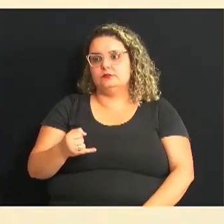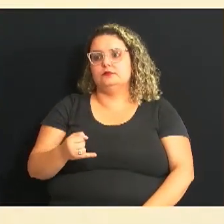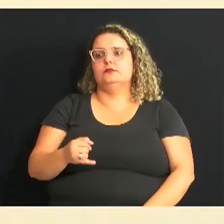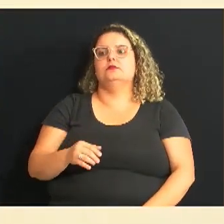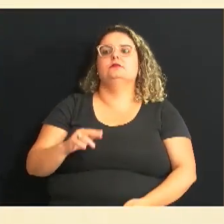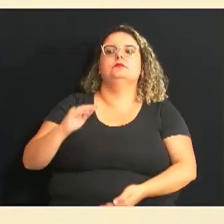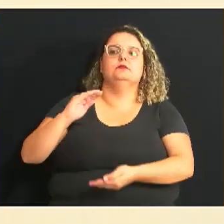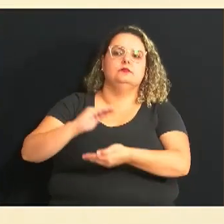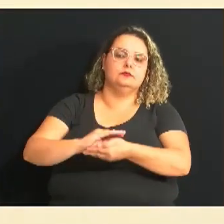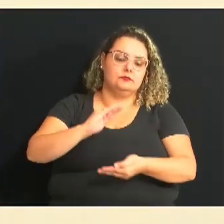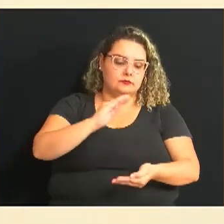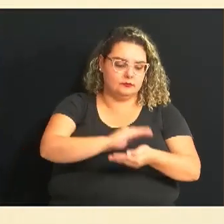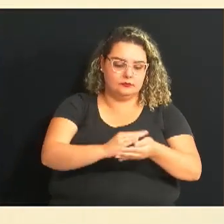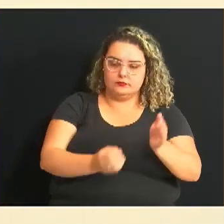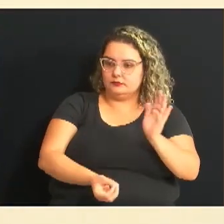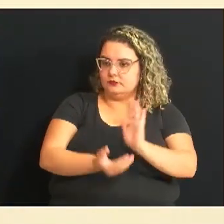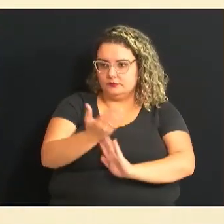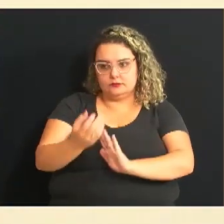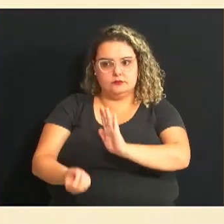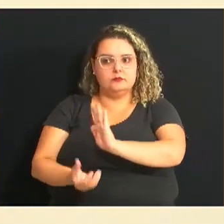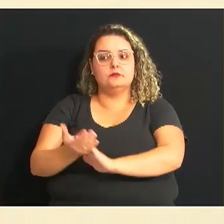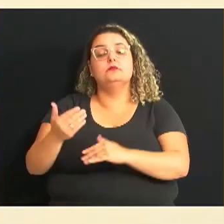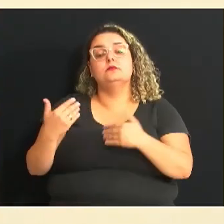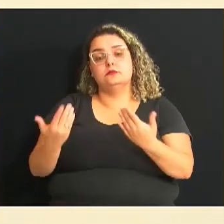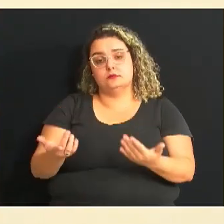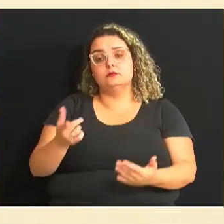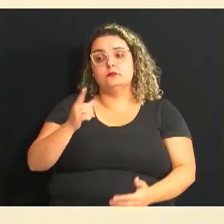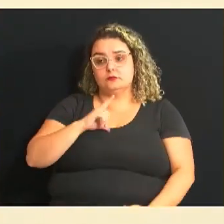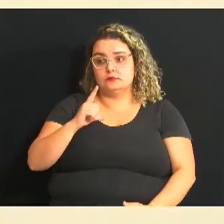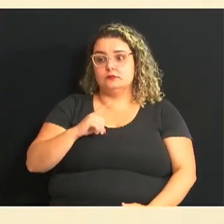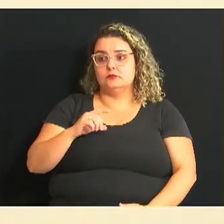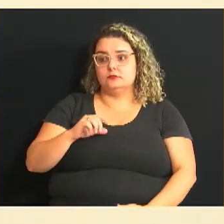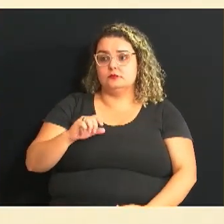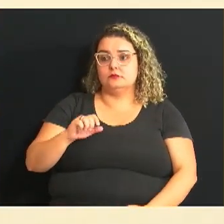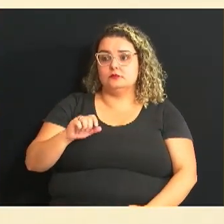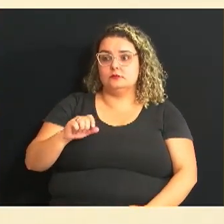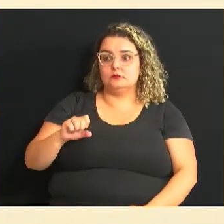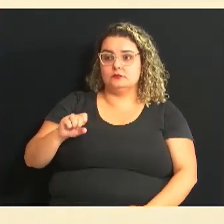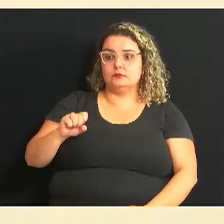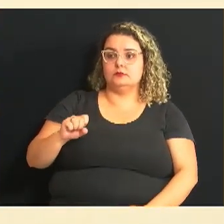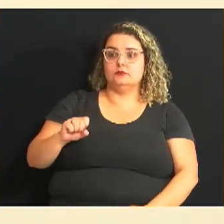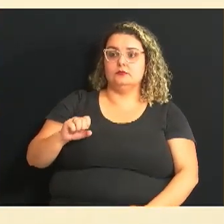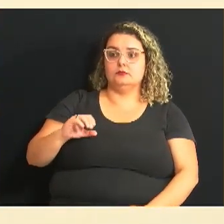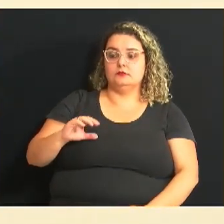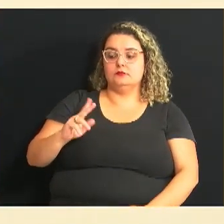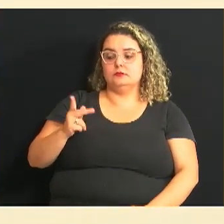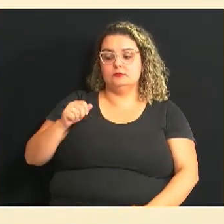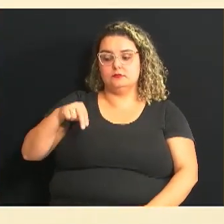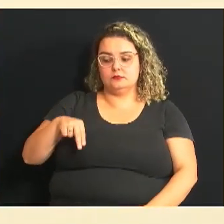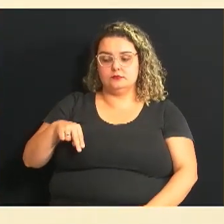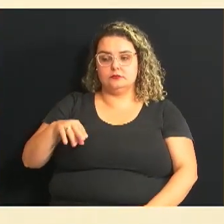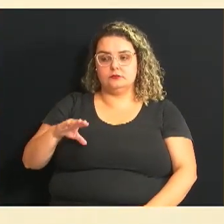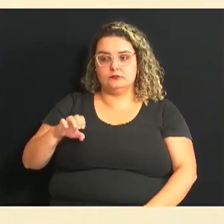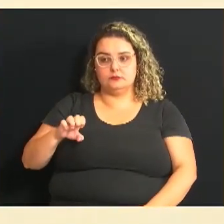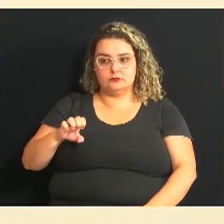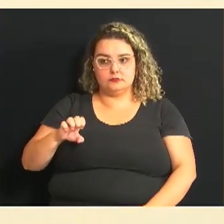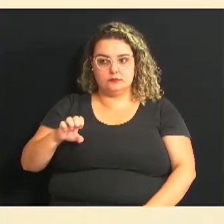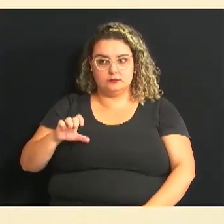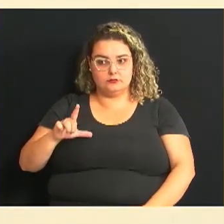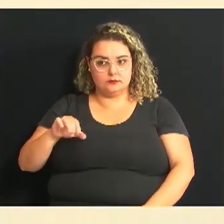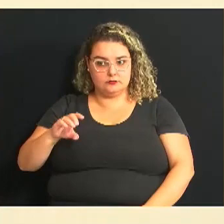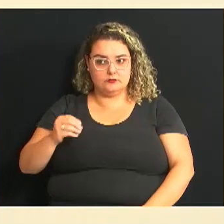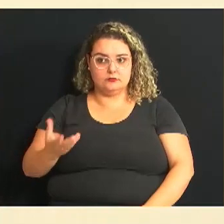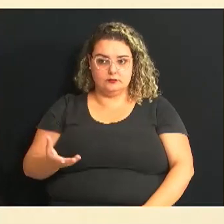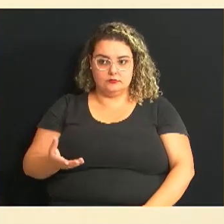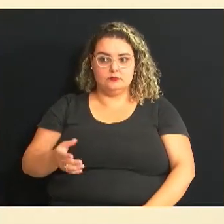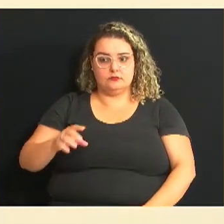constituído desde sua criação, mas isso é chancelado anualmente, né? Vamos assim dizer. Existe o